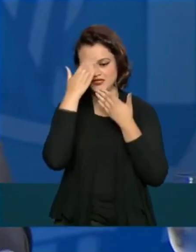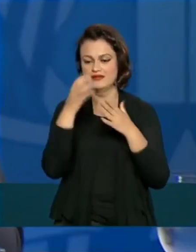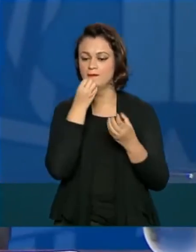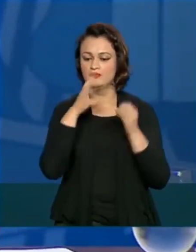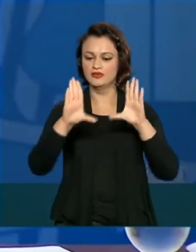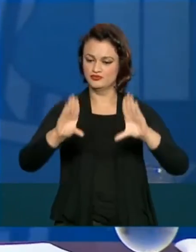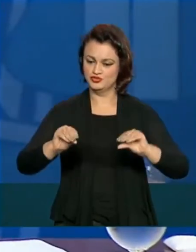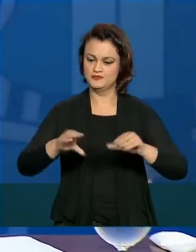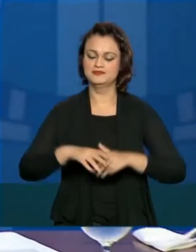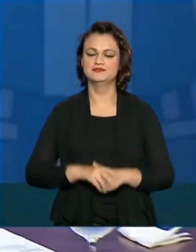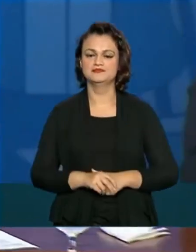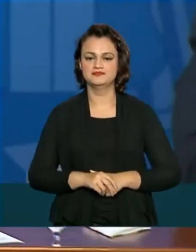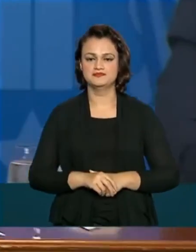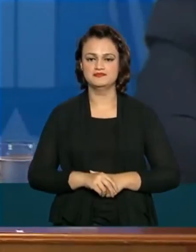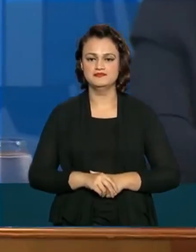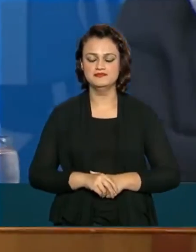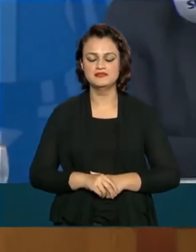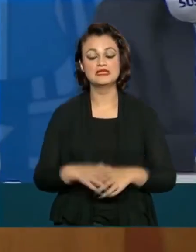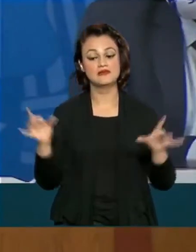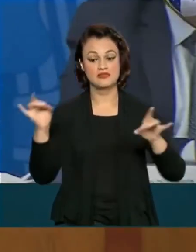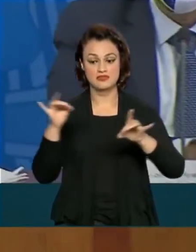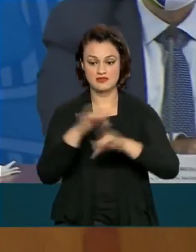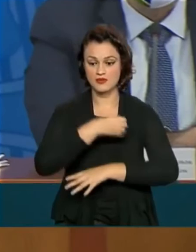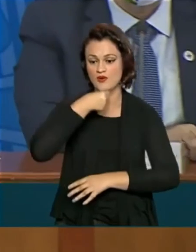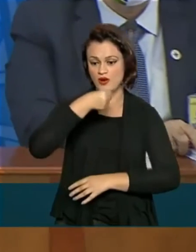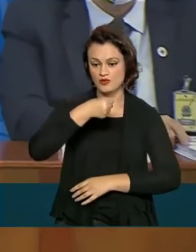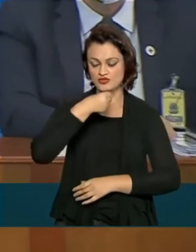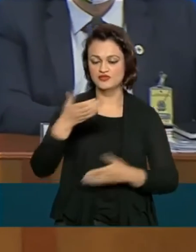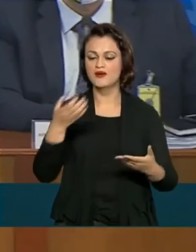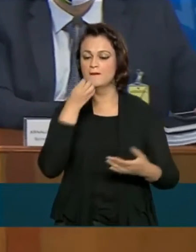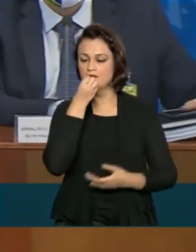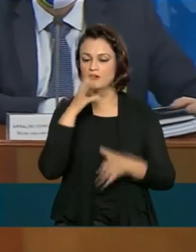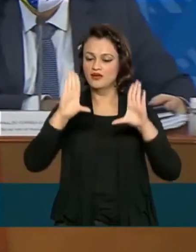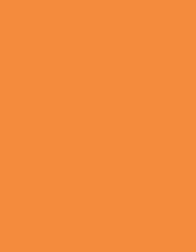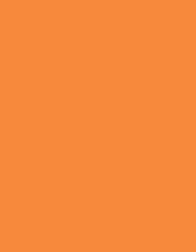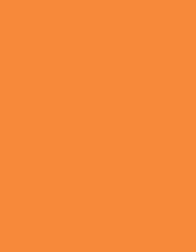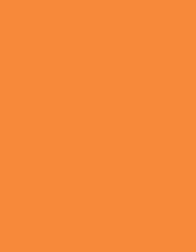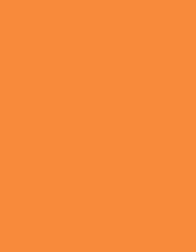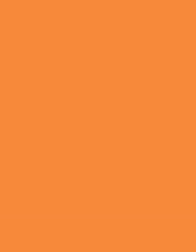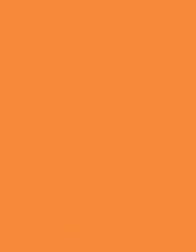Damos encerrada esta coletiva de imprensa. Uma boa noite a todos.